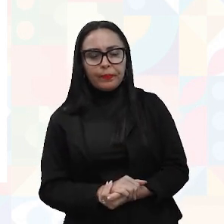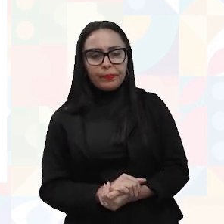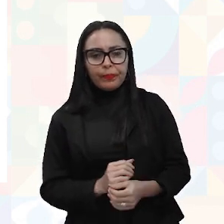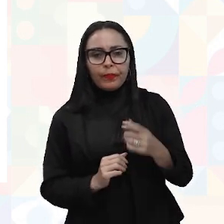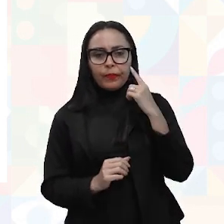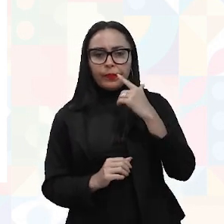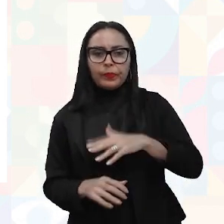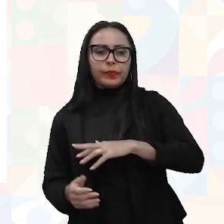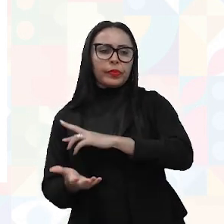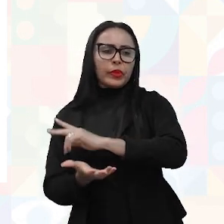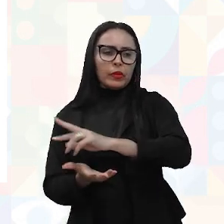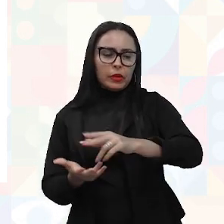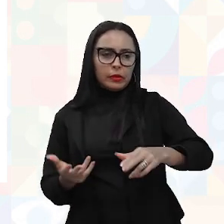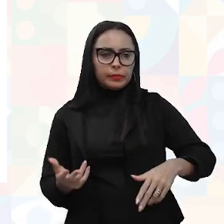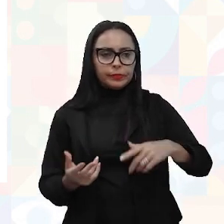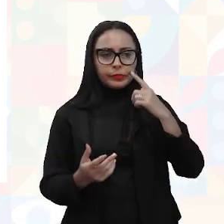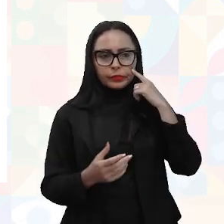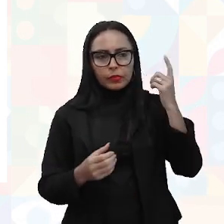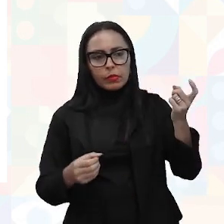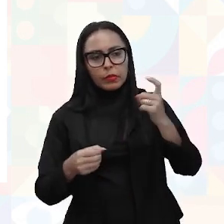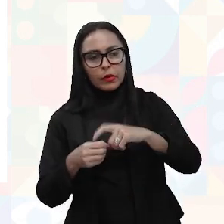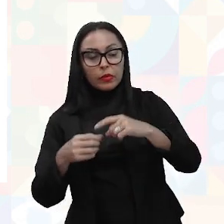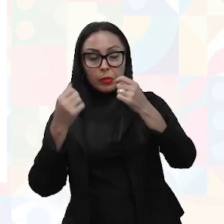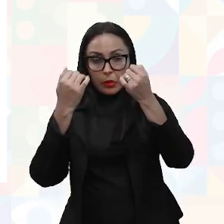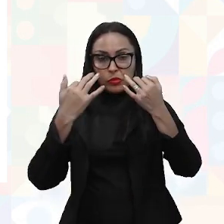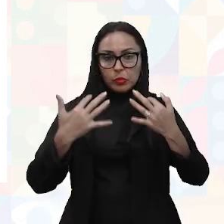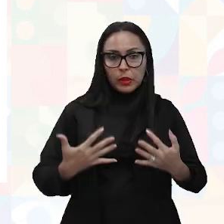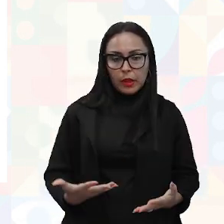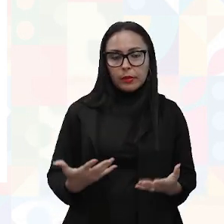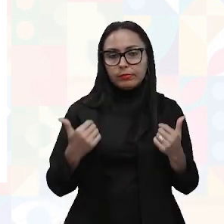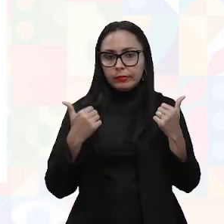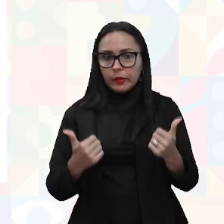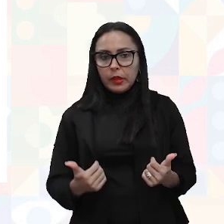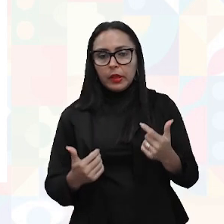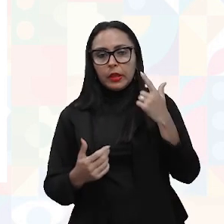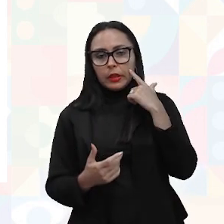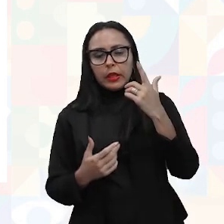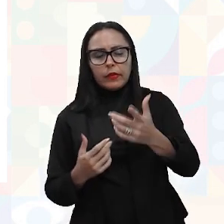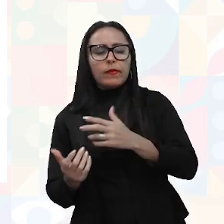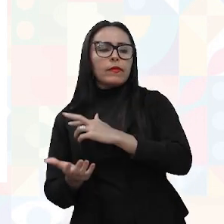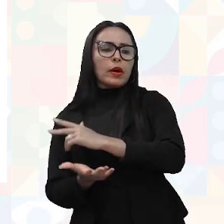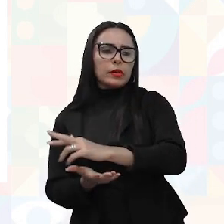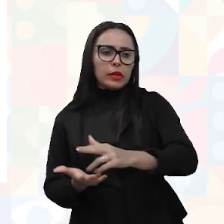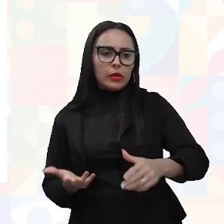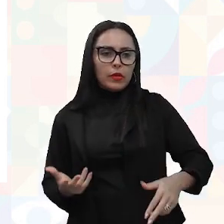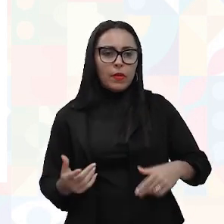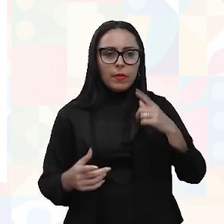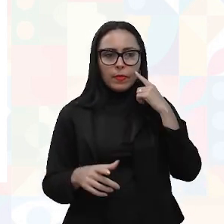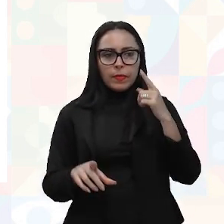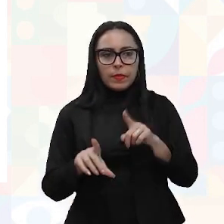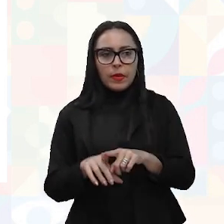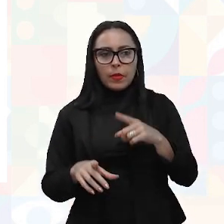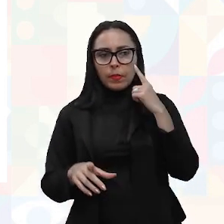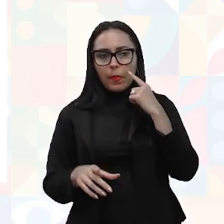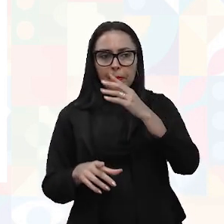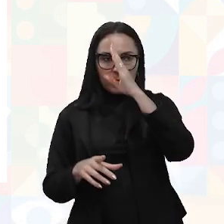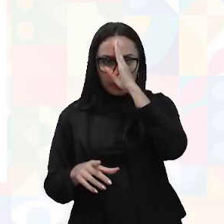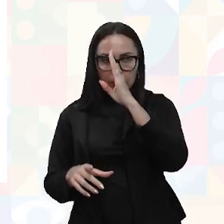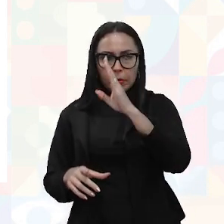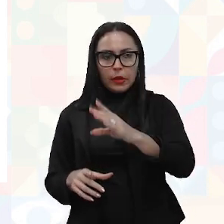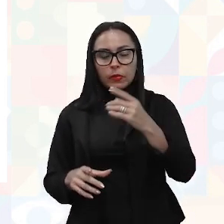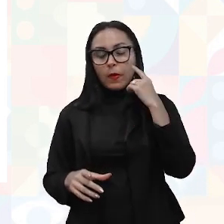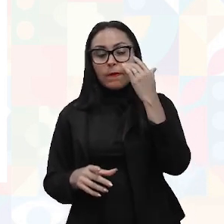teve diversos seguidores, depois eu vou voltar um pouco para falar mais sobre ludologia, tá? O Izinga teve diversos seguidores, tendo como principal dele o